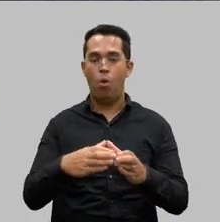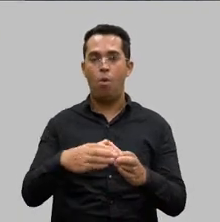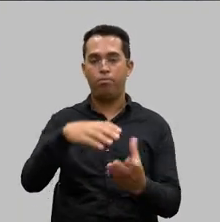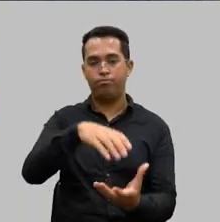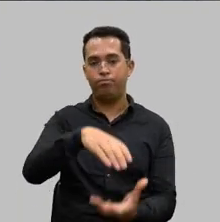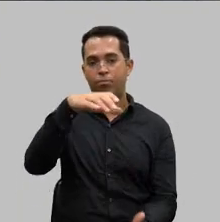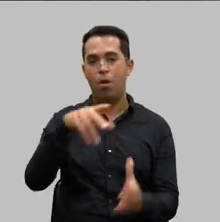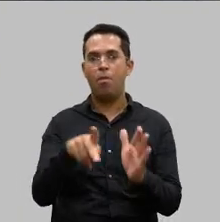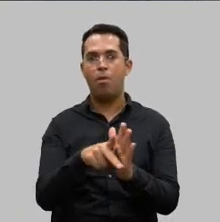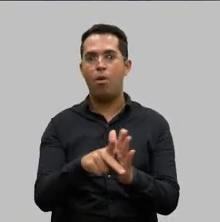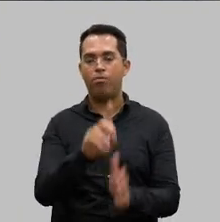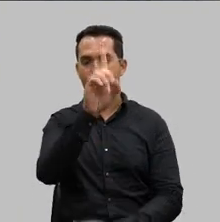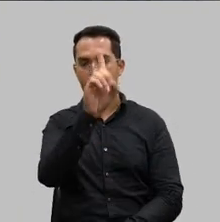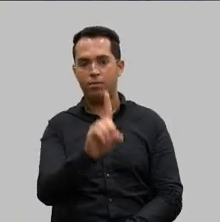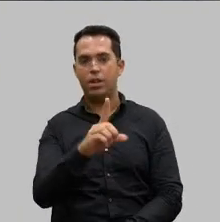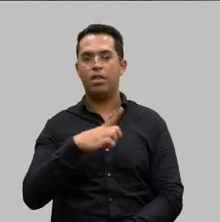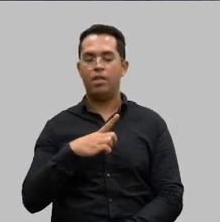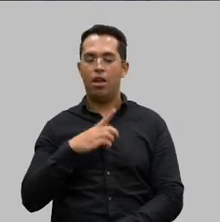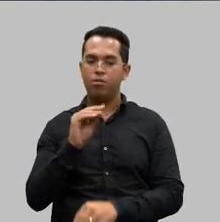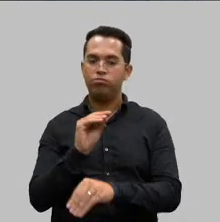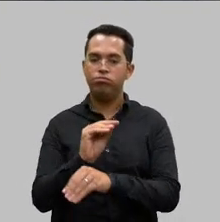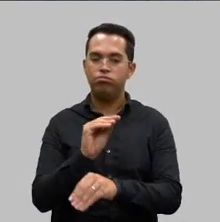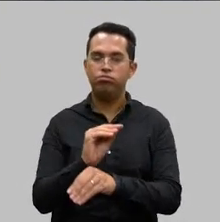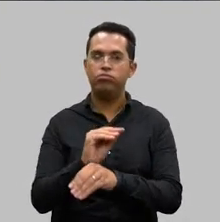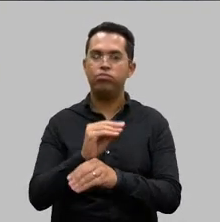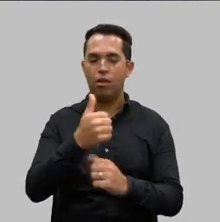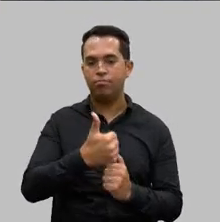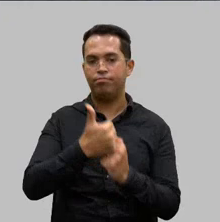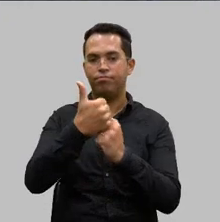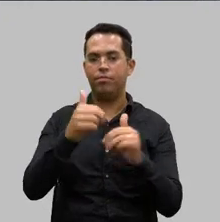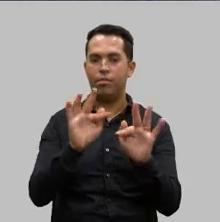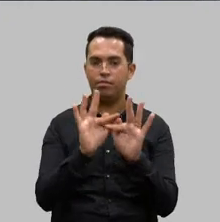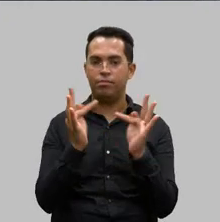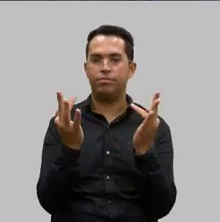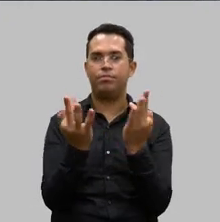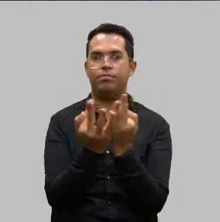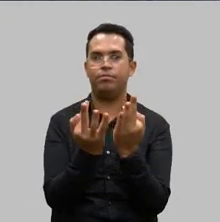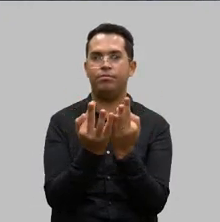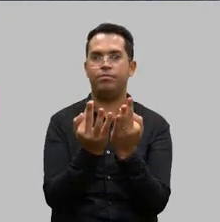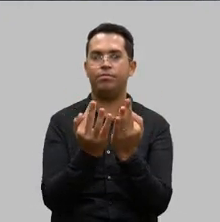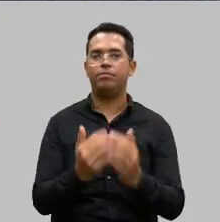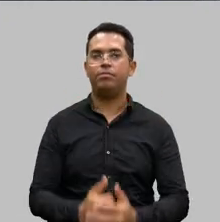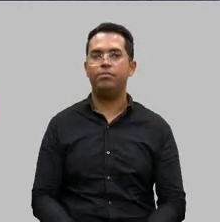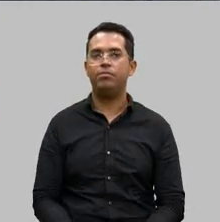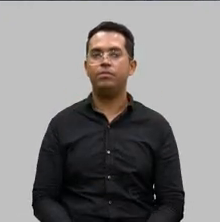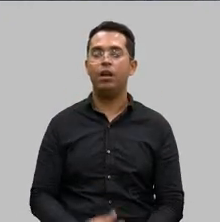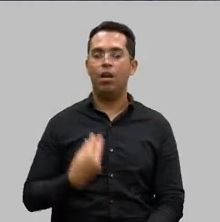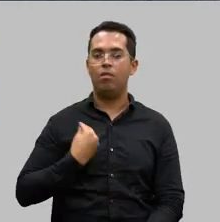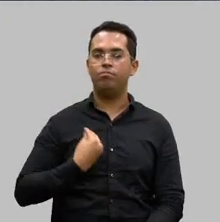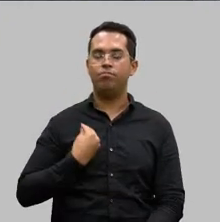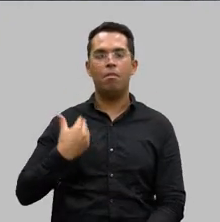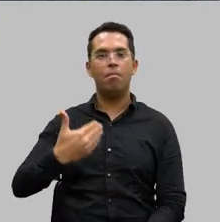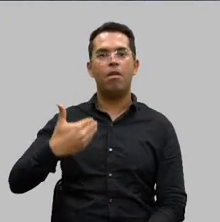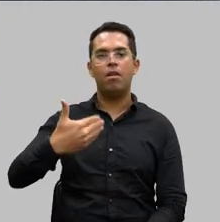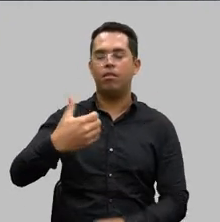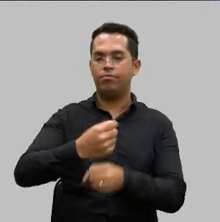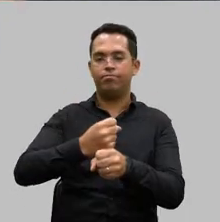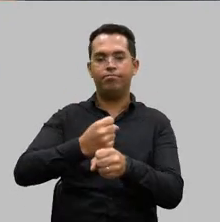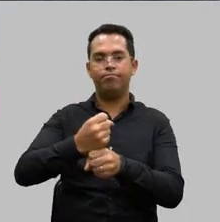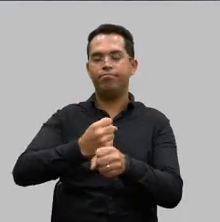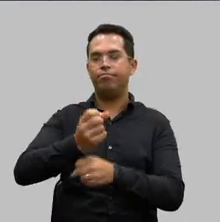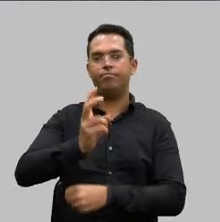tinha atendimento completo com o advento graças a Deus da expectativa de vida os nossos